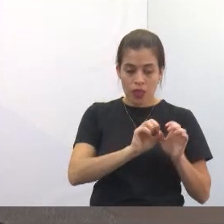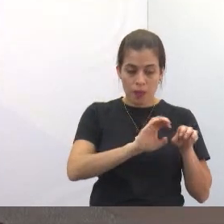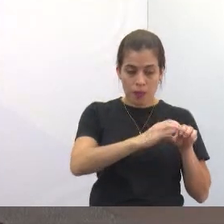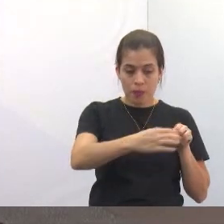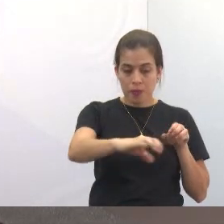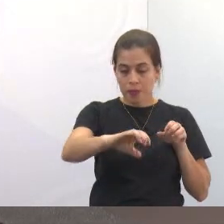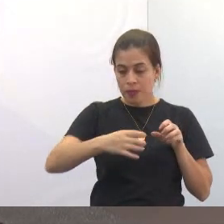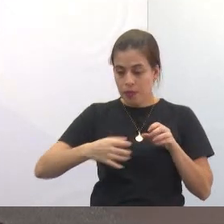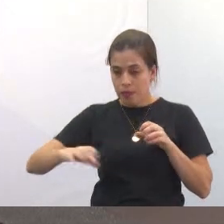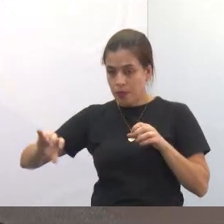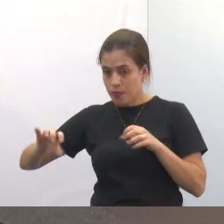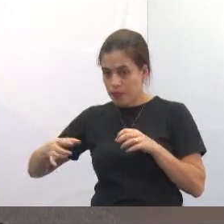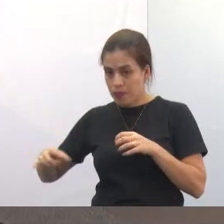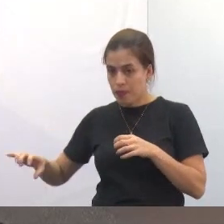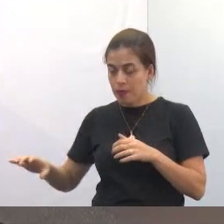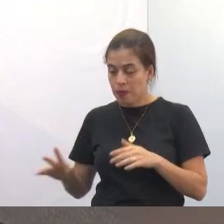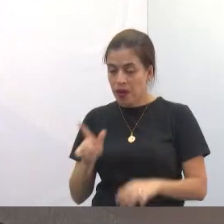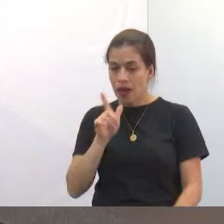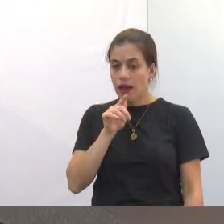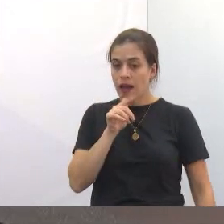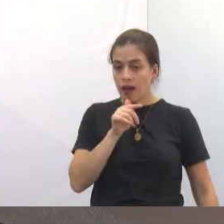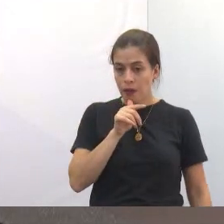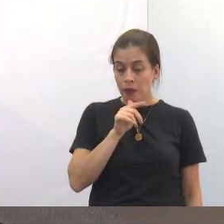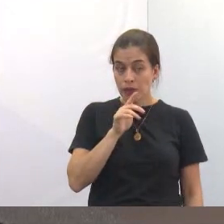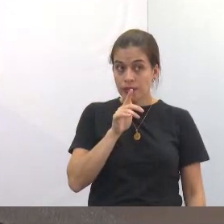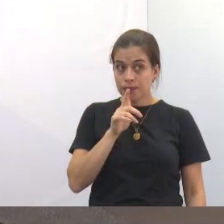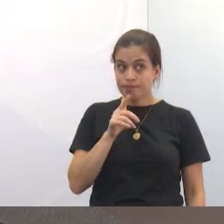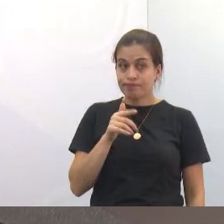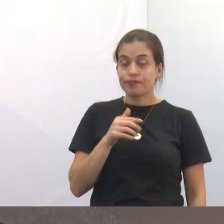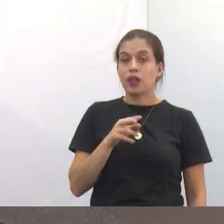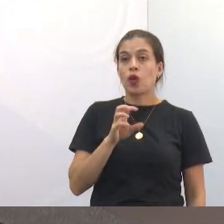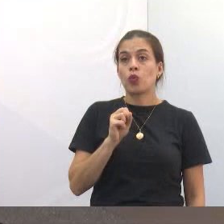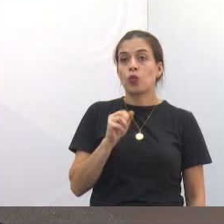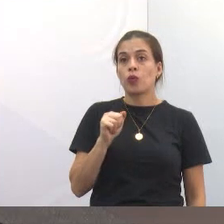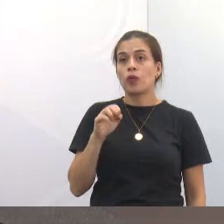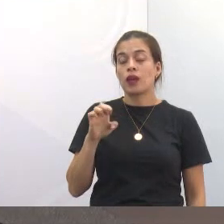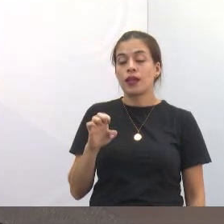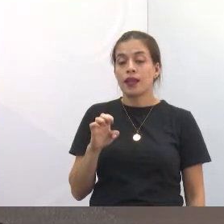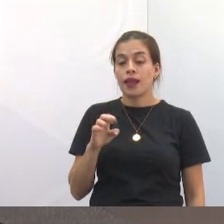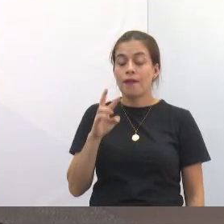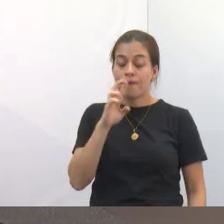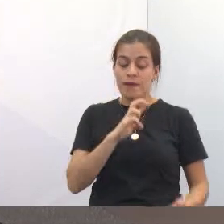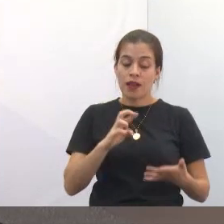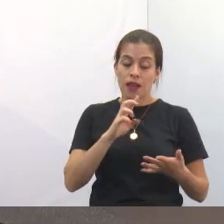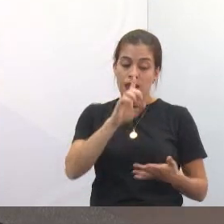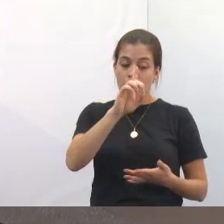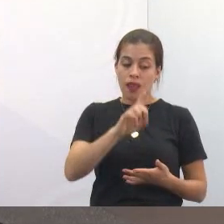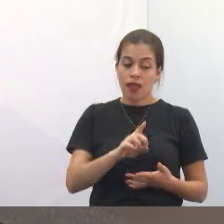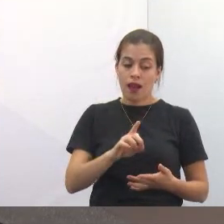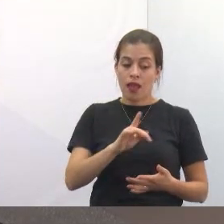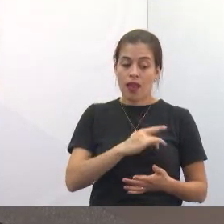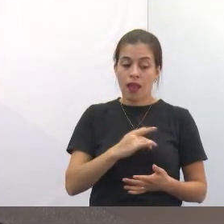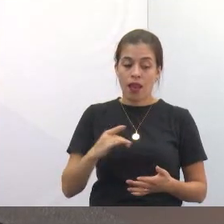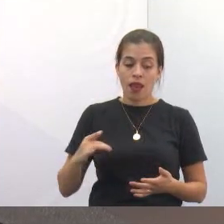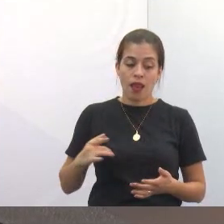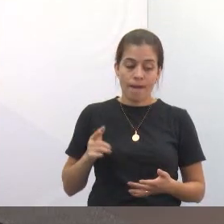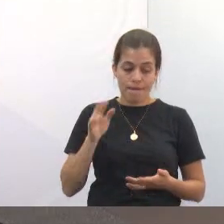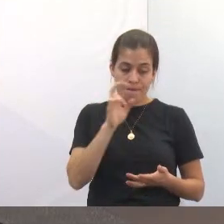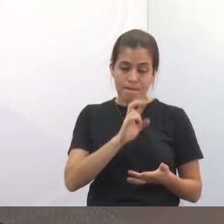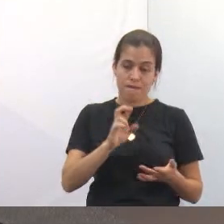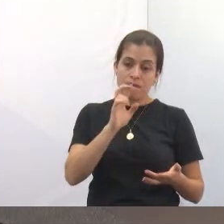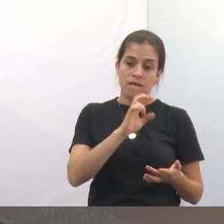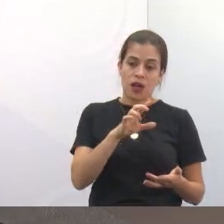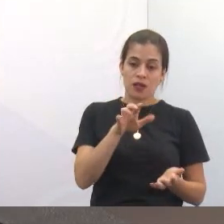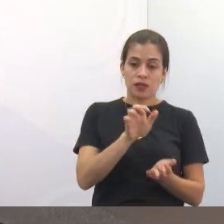distribuição. Ressalta-se que o SAAE é fiscalizado pelos órgãos de diretoria e vigilância em saúde